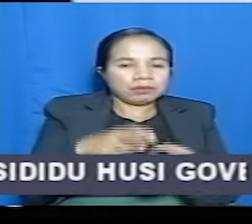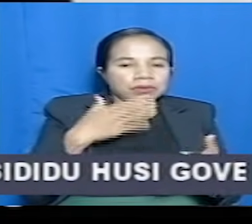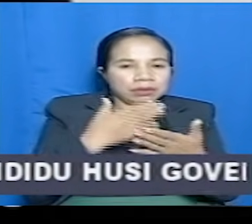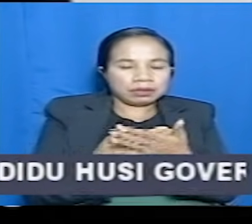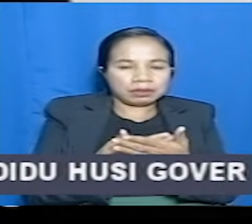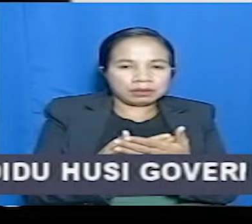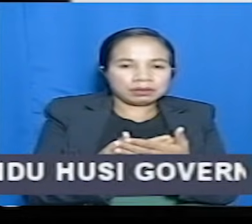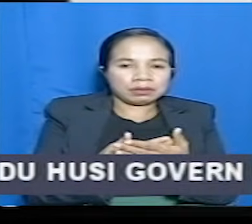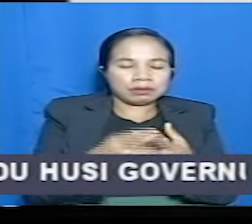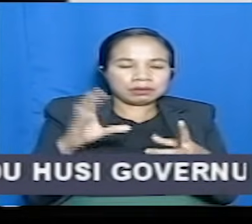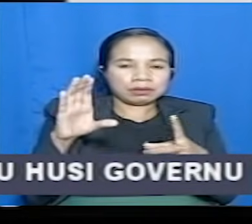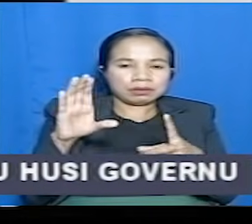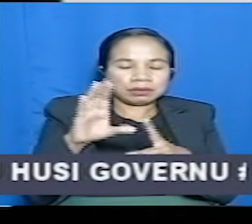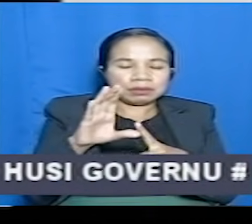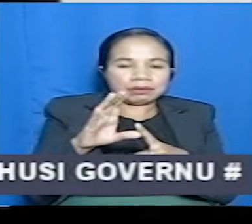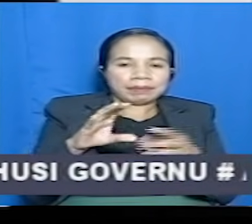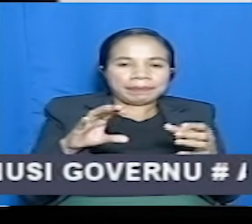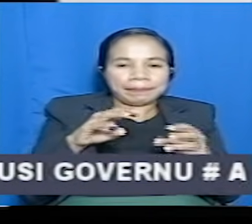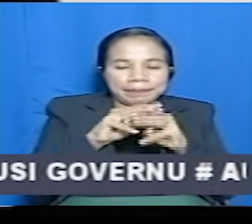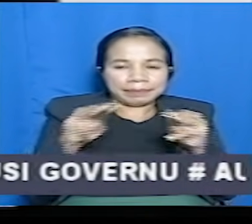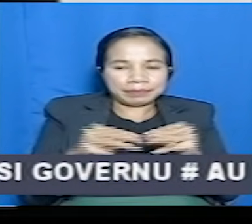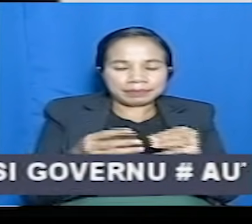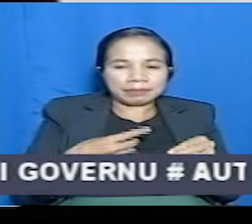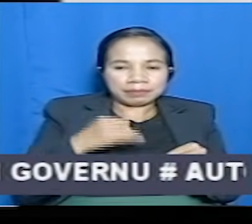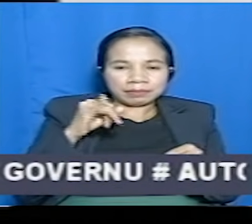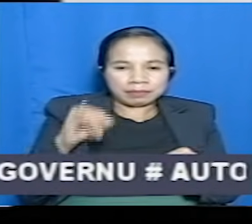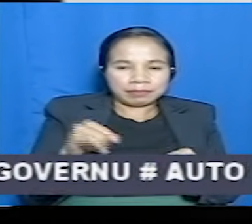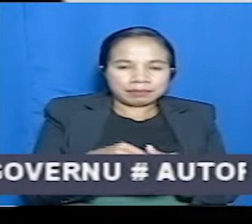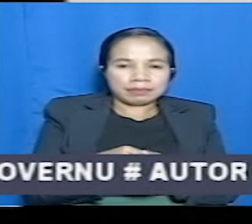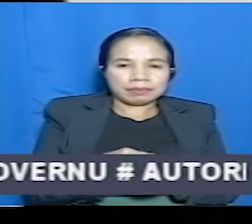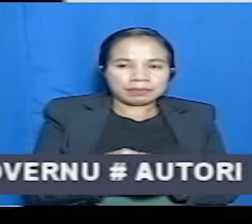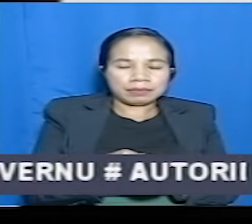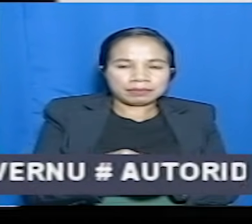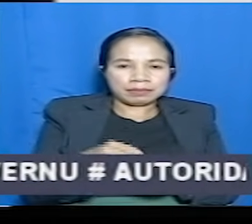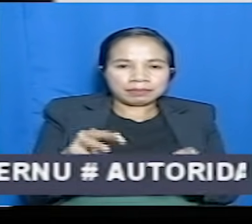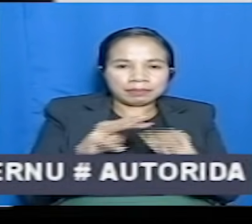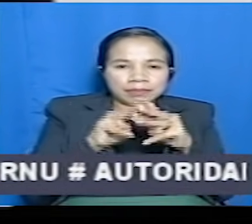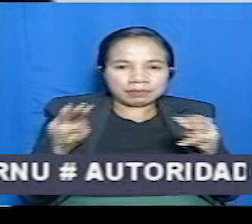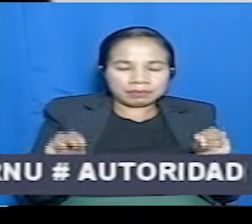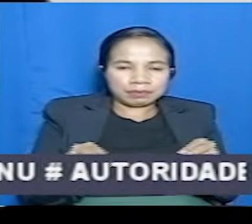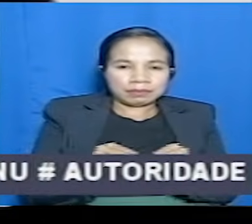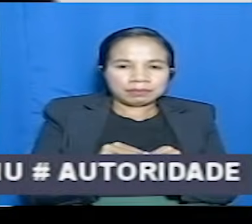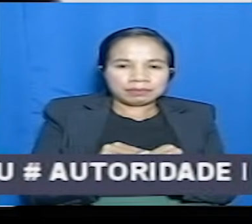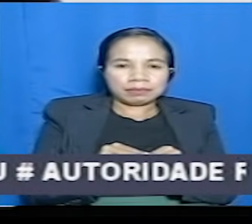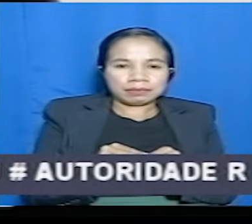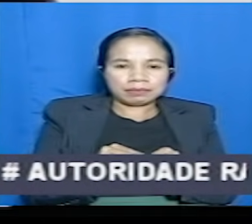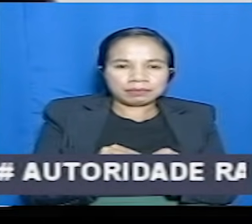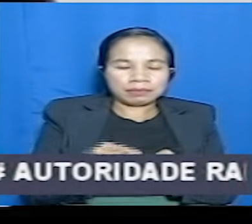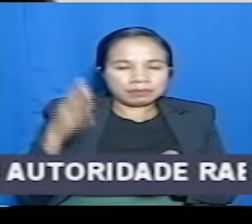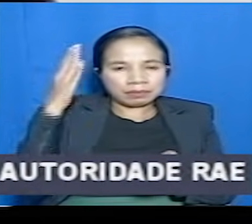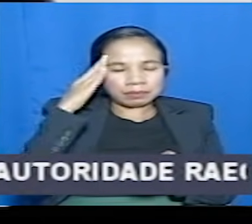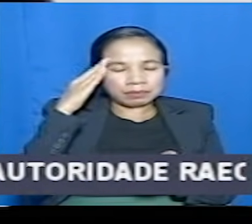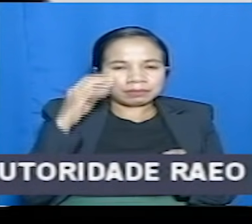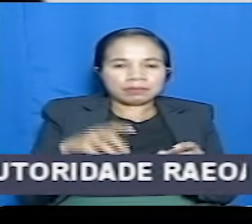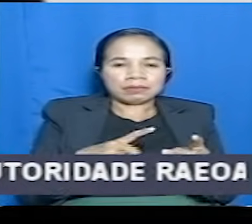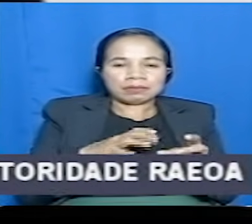e comando de Espedili, nebe membro Lastre, membro de Aquida, e meira que disciplina de Aquitebes, atene